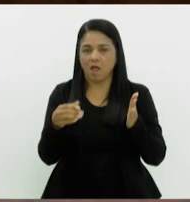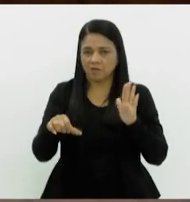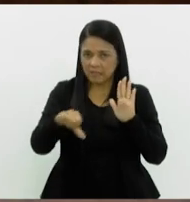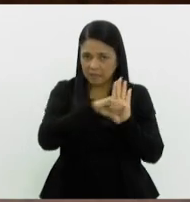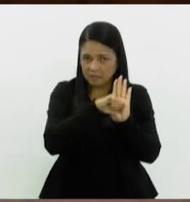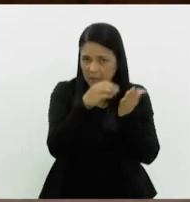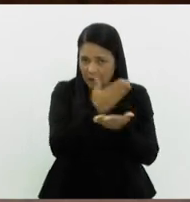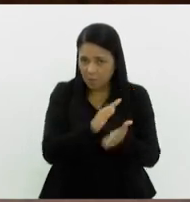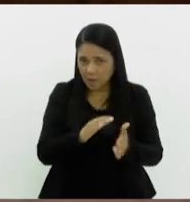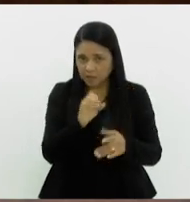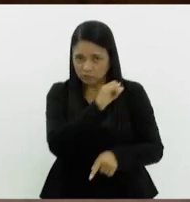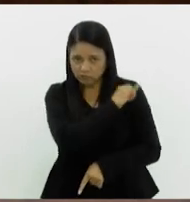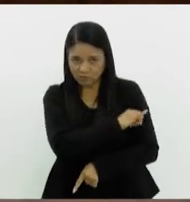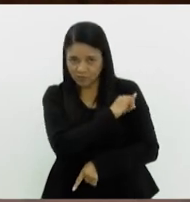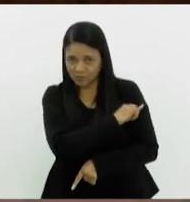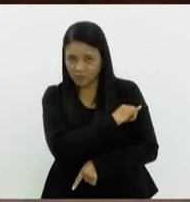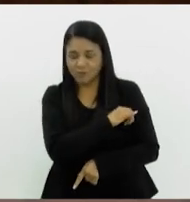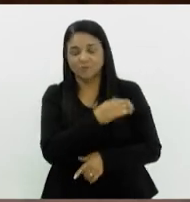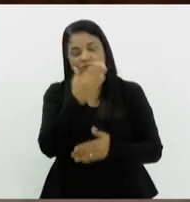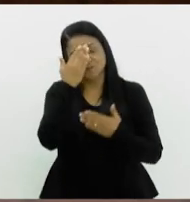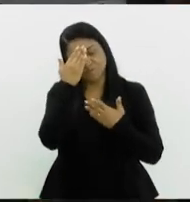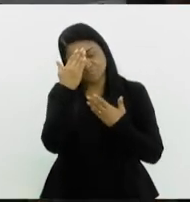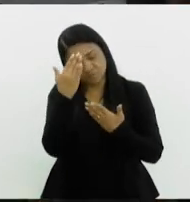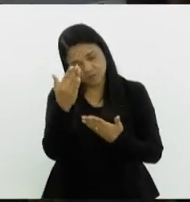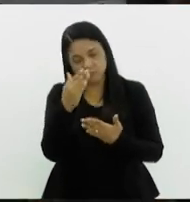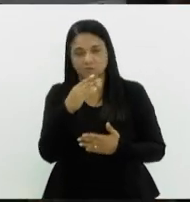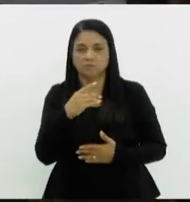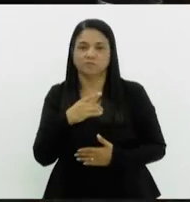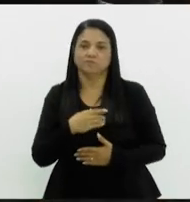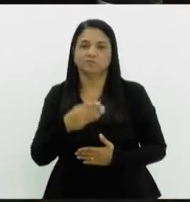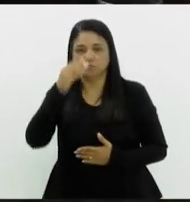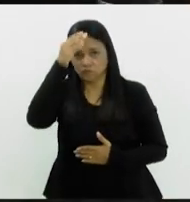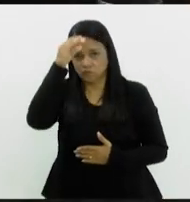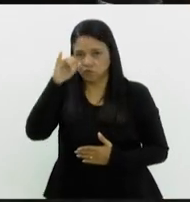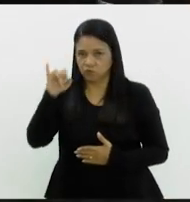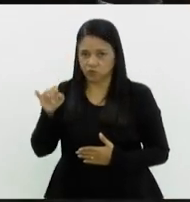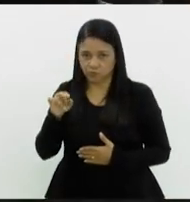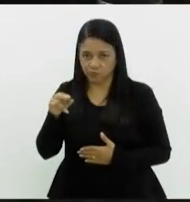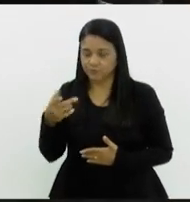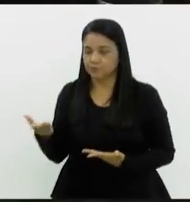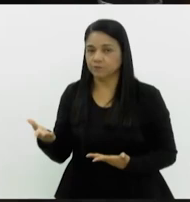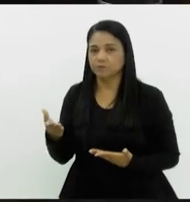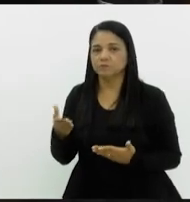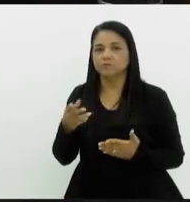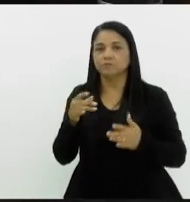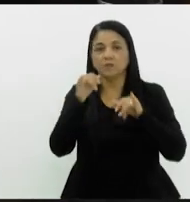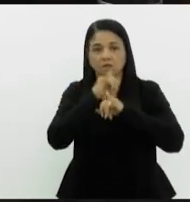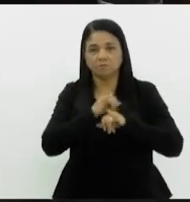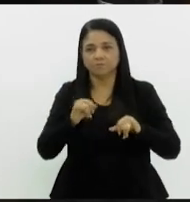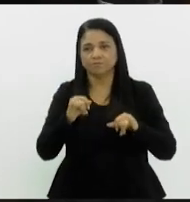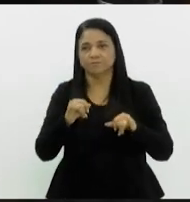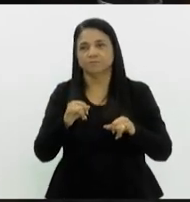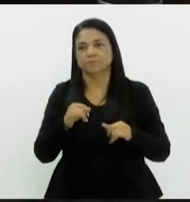Rio de Janeiro. Muito obrigado, tia Ju. Obrigada. Anuncio o projeto de lei. Tia Ju.